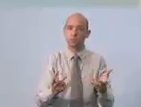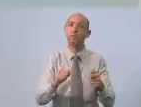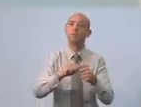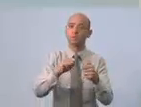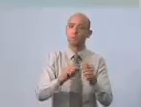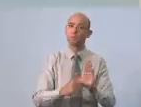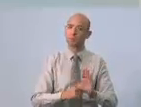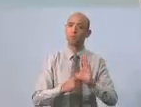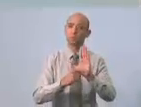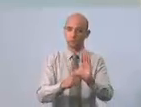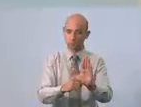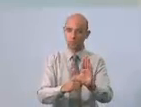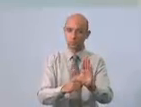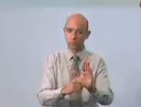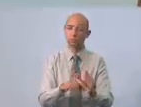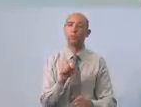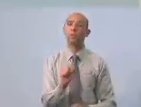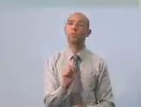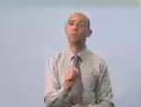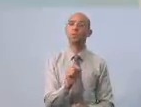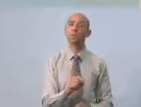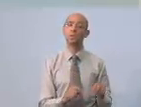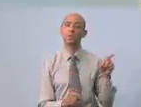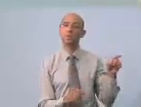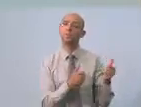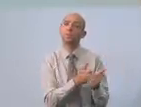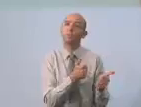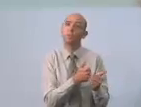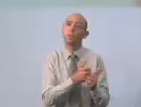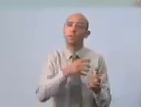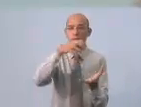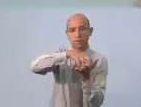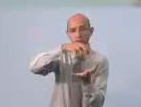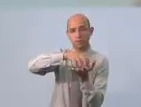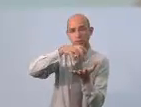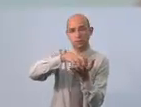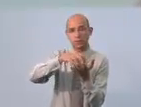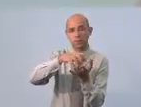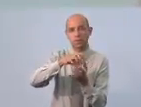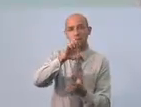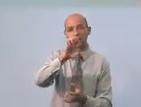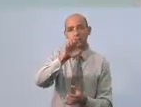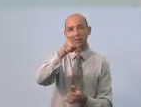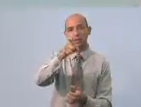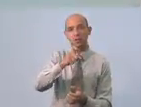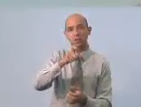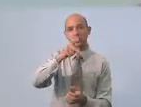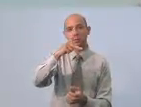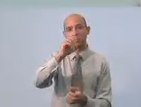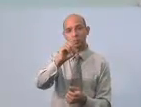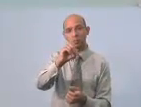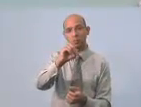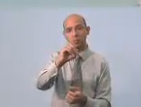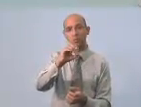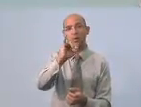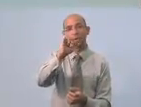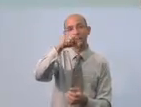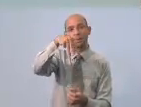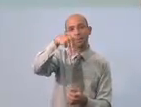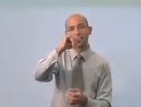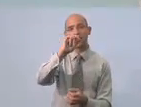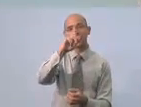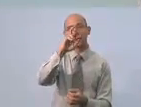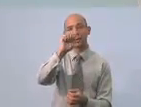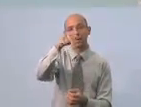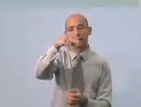fazendo exposição aqui no Centro de Exposição Imigrantes da FESCAL, uma feira